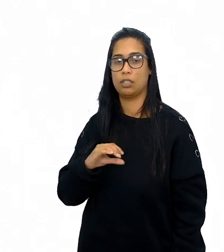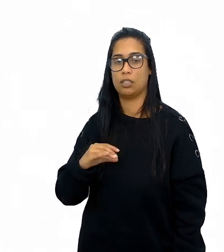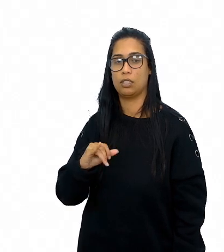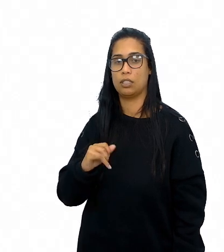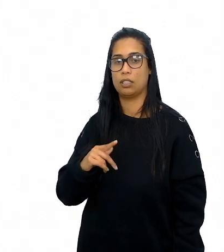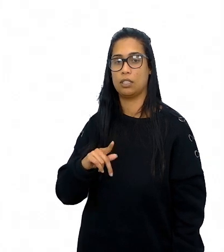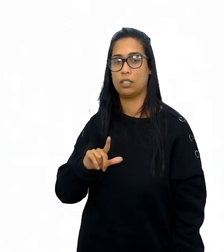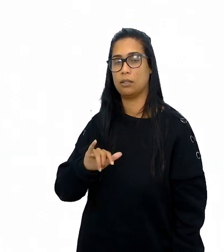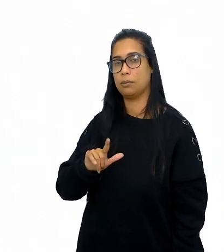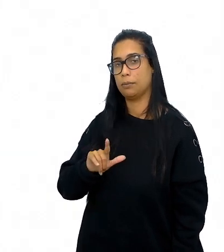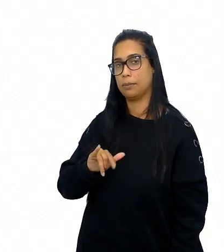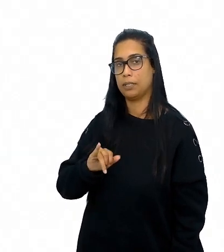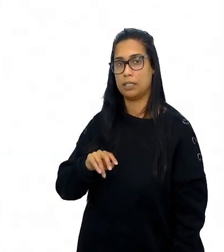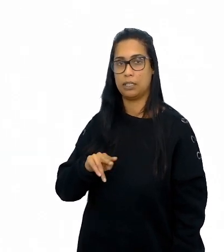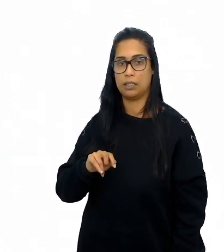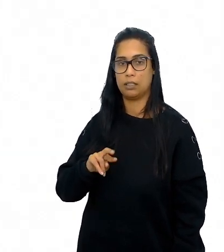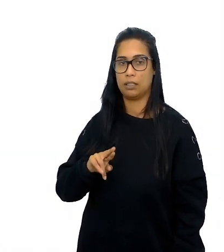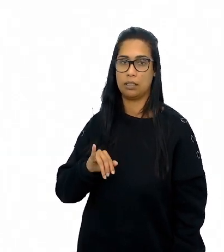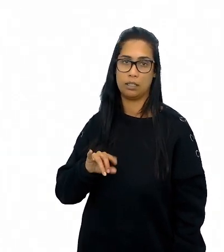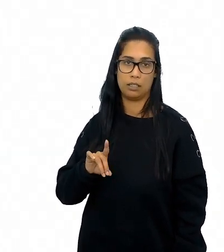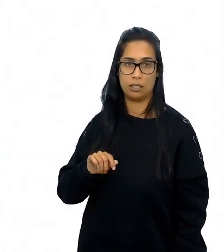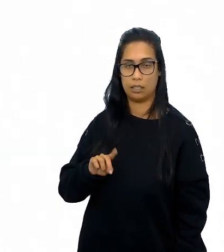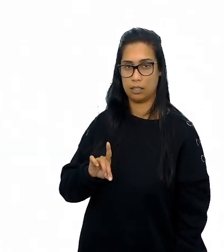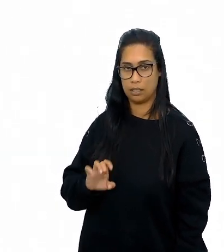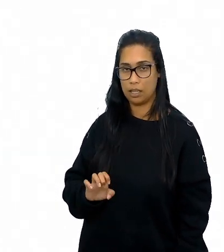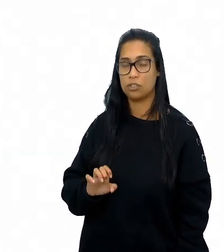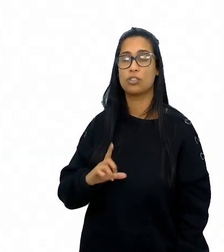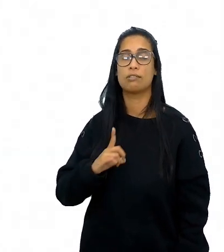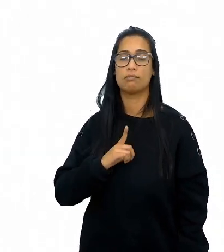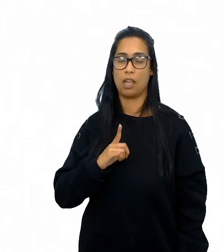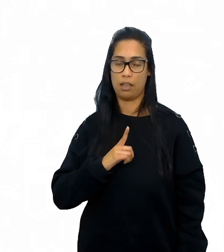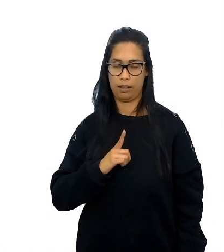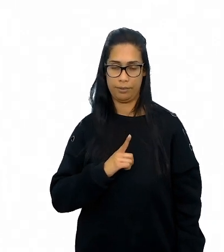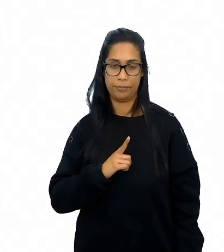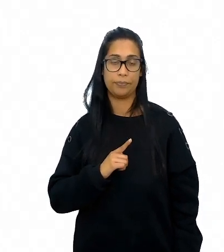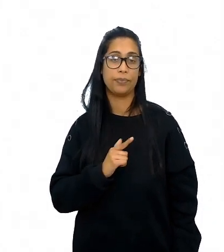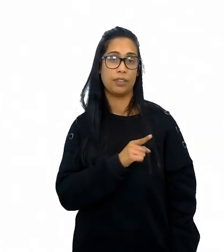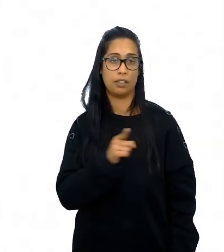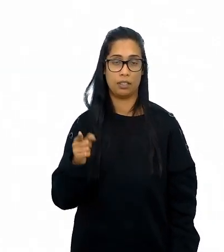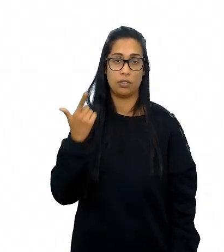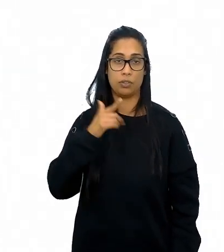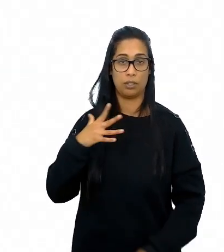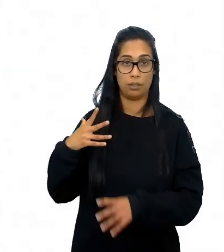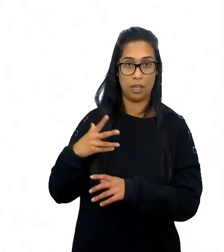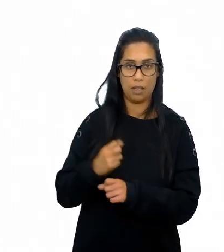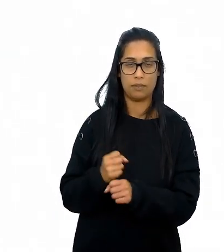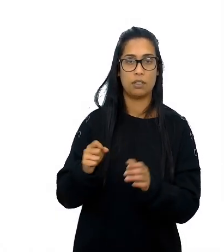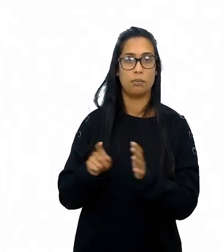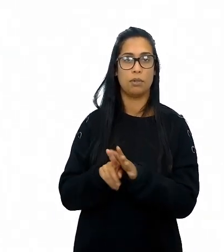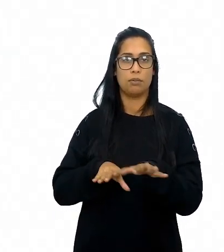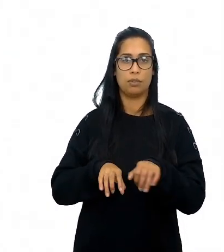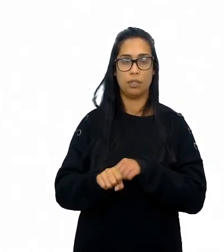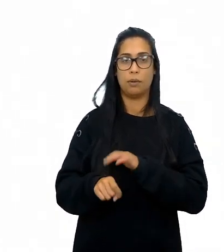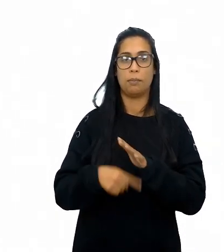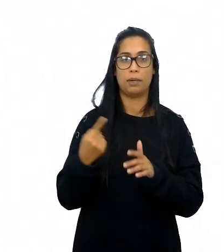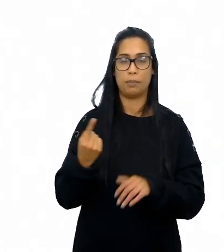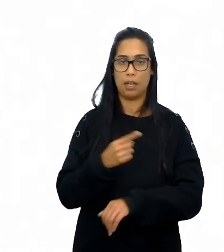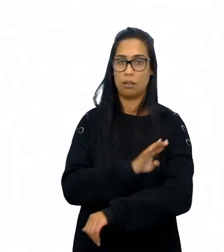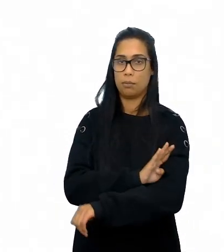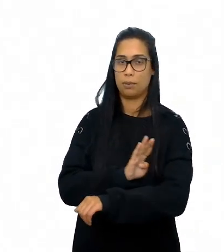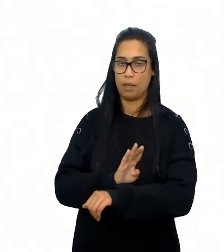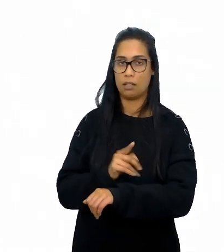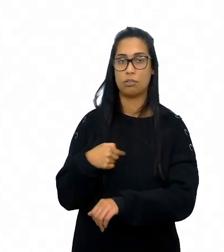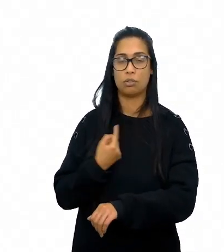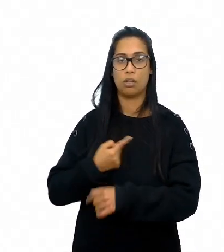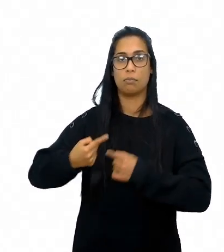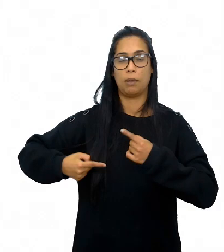quiserem ter um aprofundamento ainda maior sobre a interdisciplinaridade, vocês podem retomar a formação nossa do primeiro bimestre, onde a